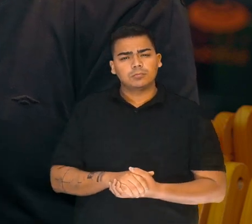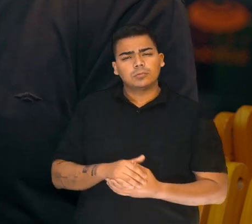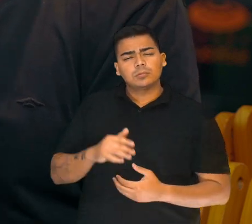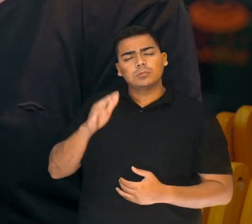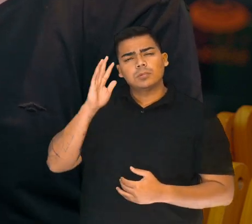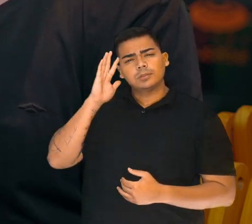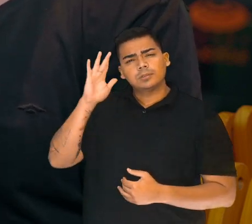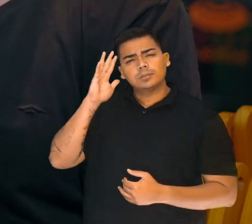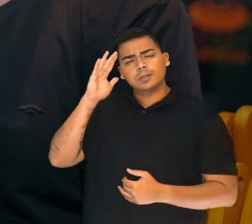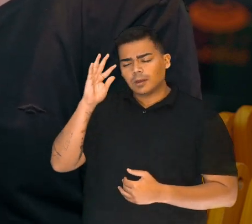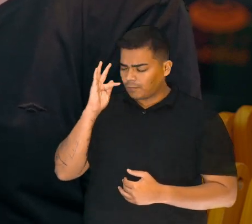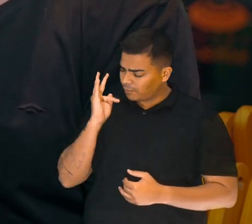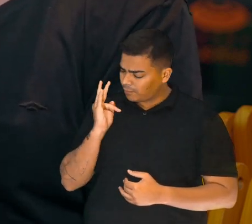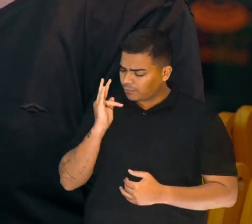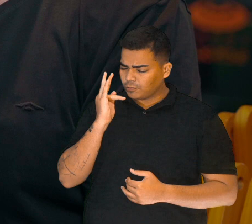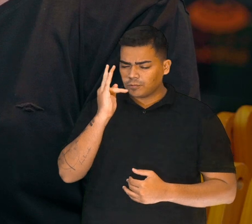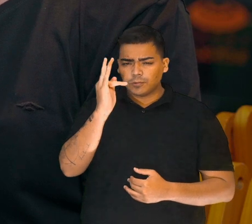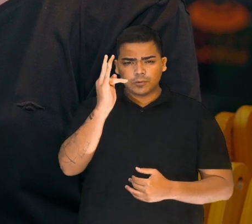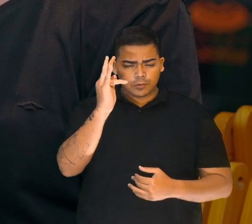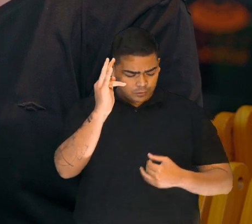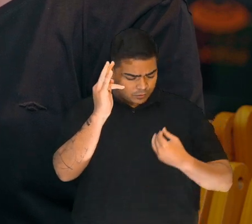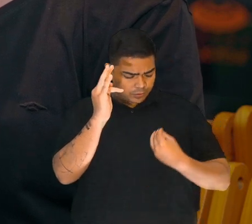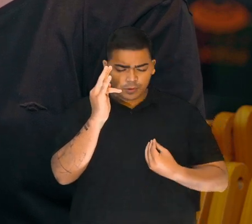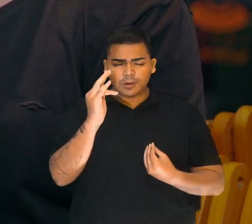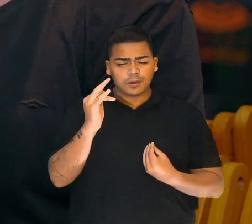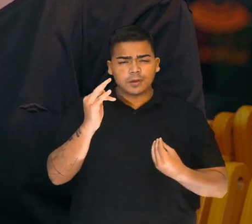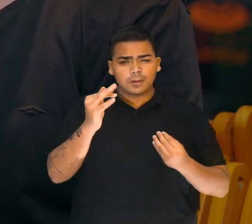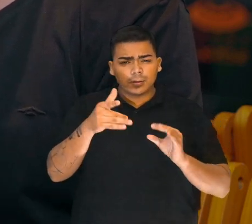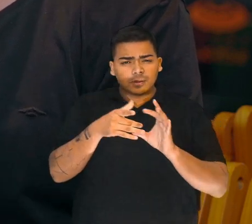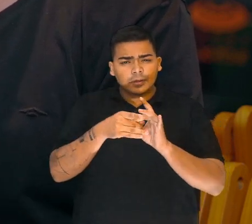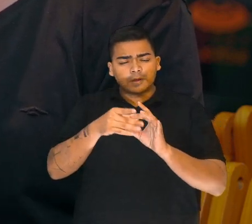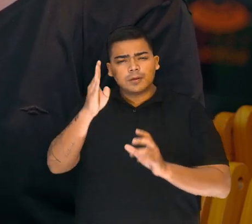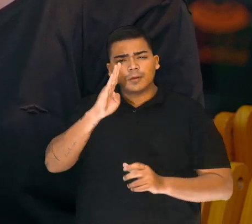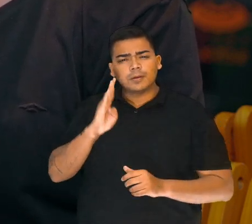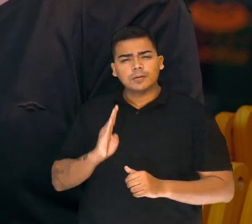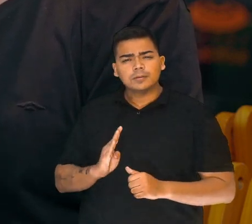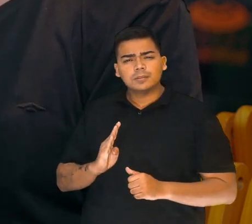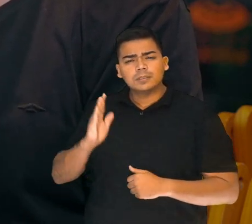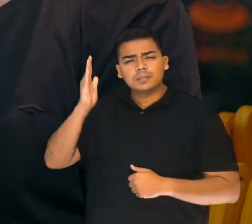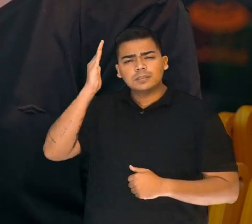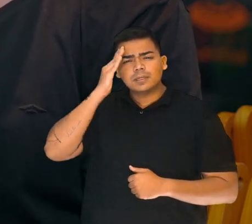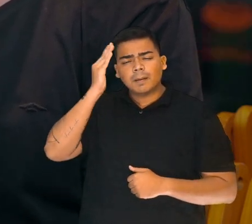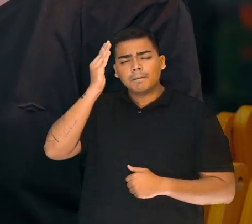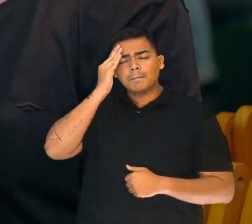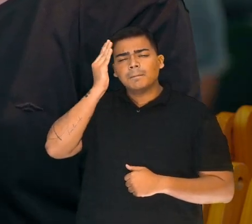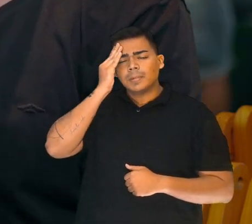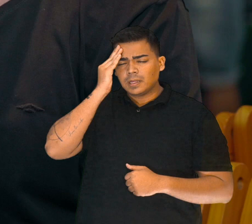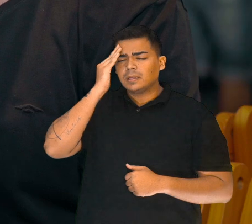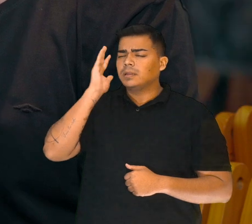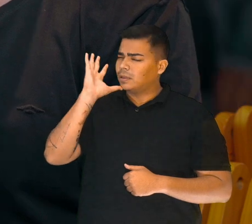ao imaginar o futuro no presente no Brasil, saber